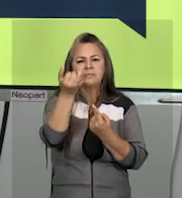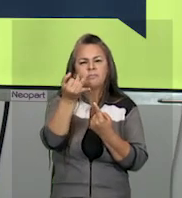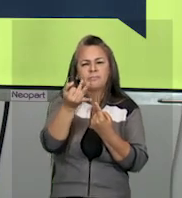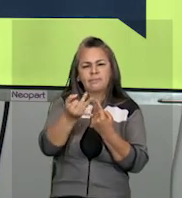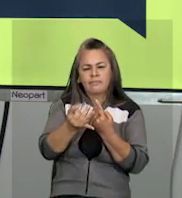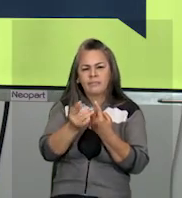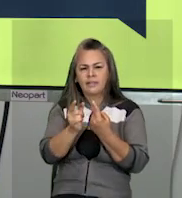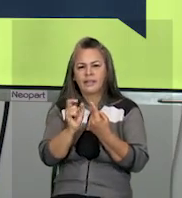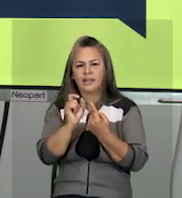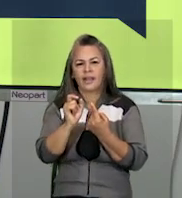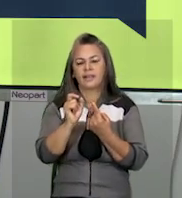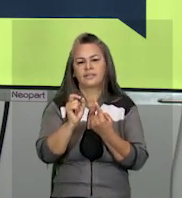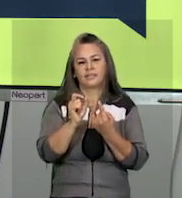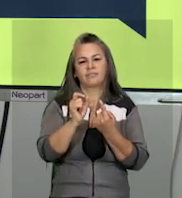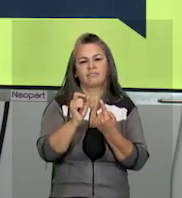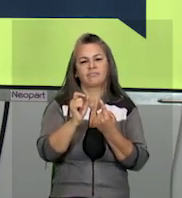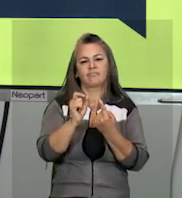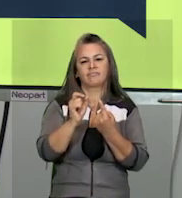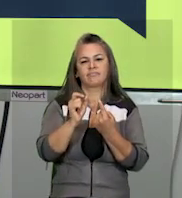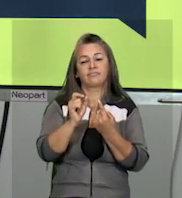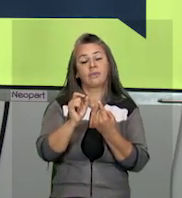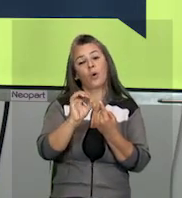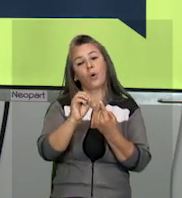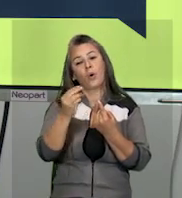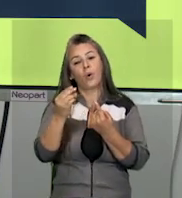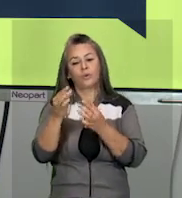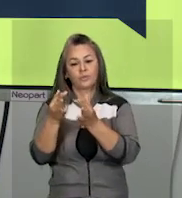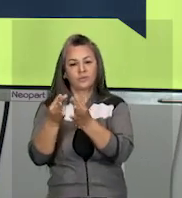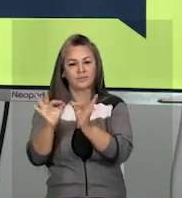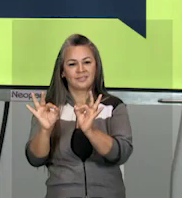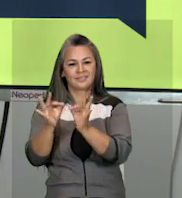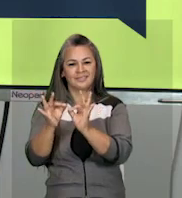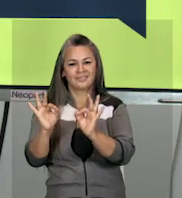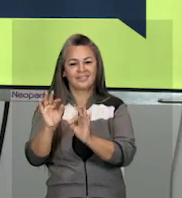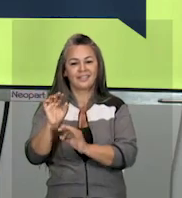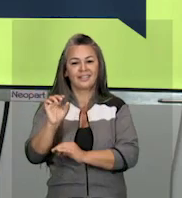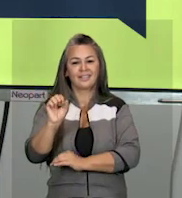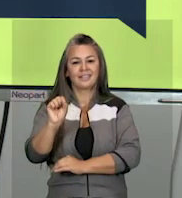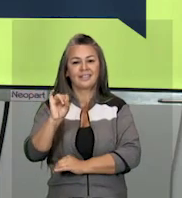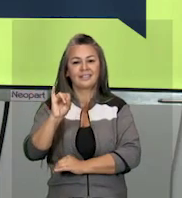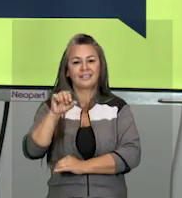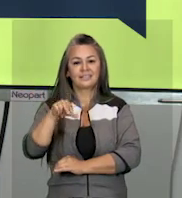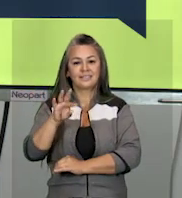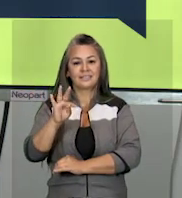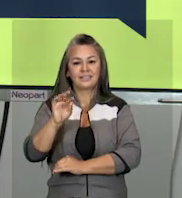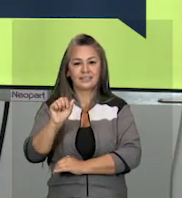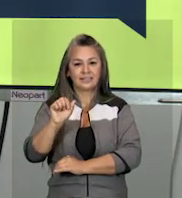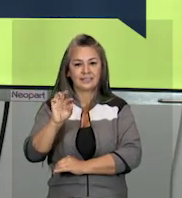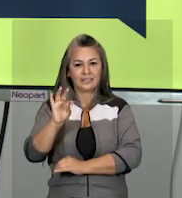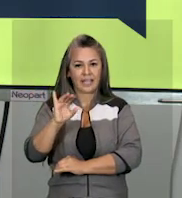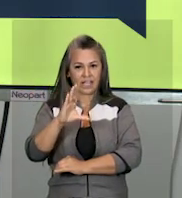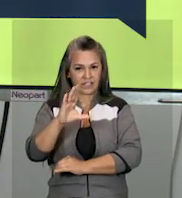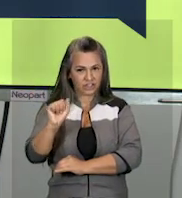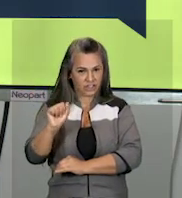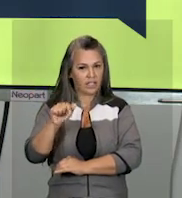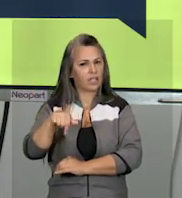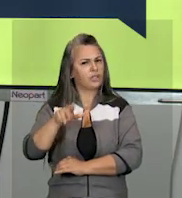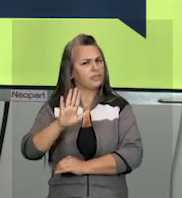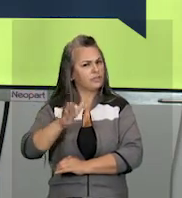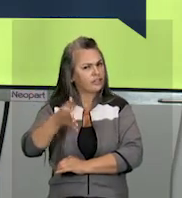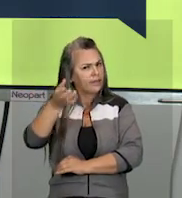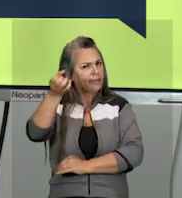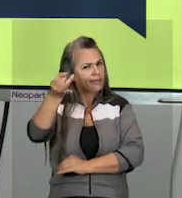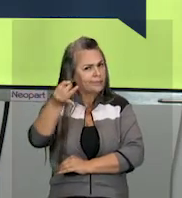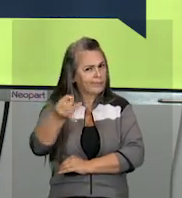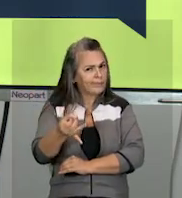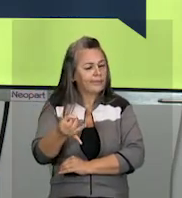cada conjunção. E sintáticas, ou seja, coordenação ou independência, já mostrei isso antes, uma oração coordenada